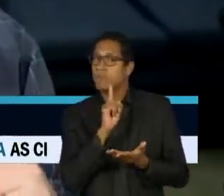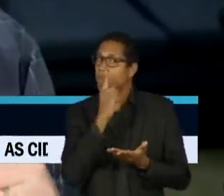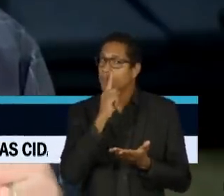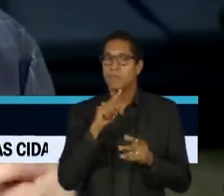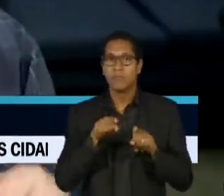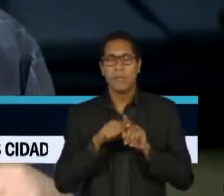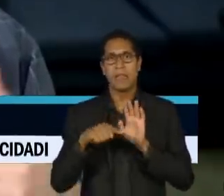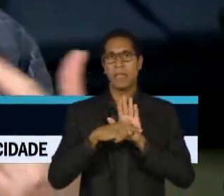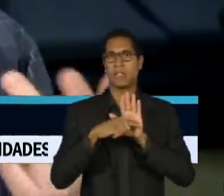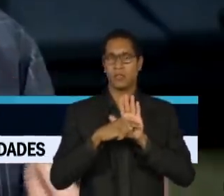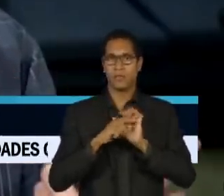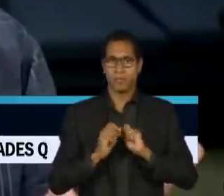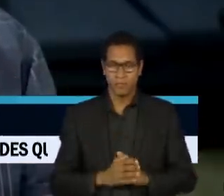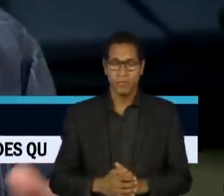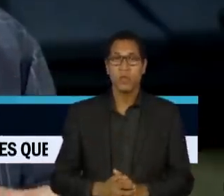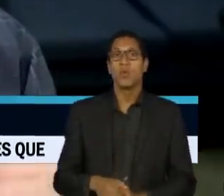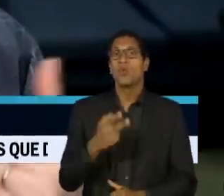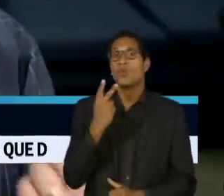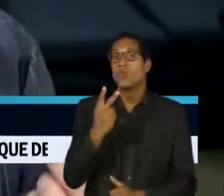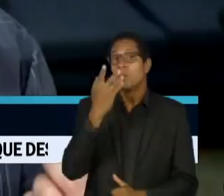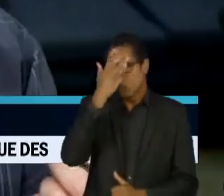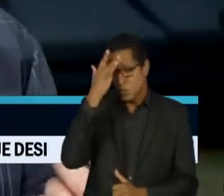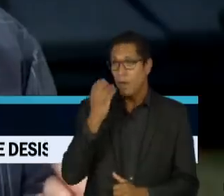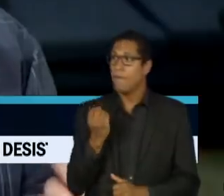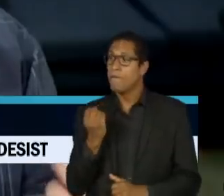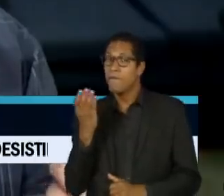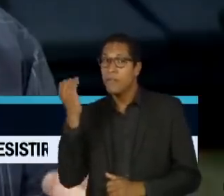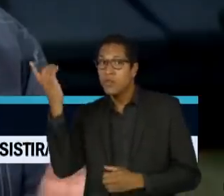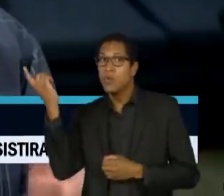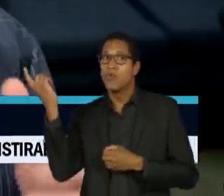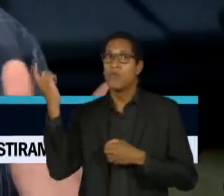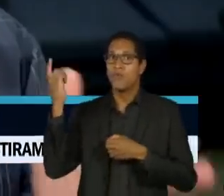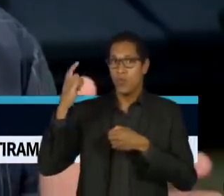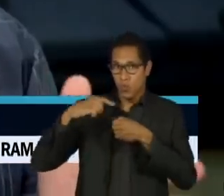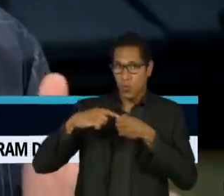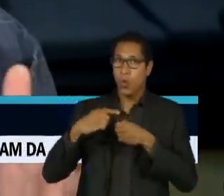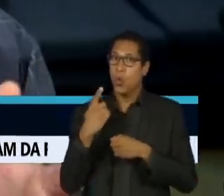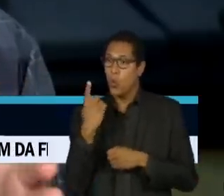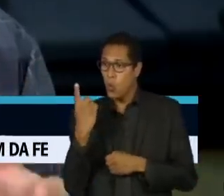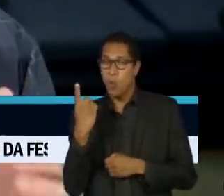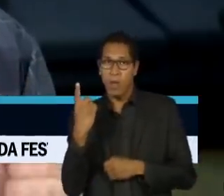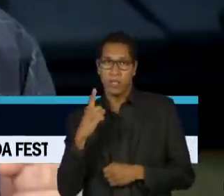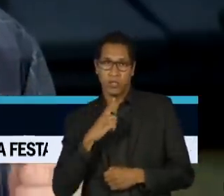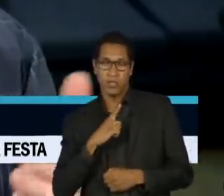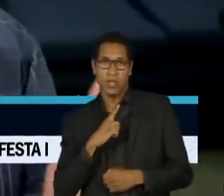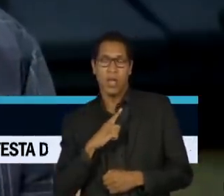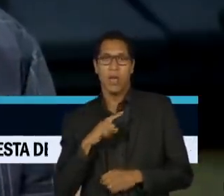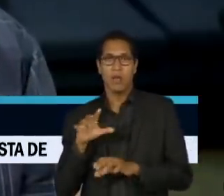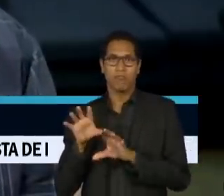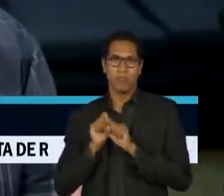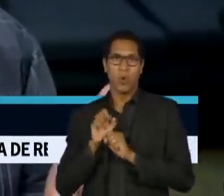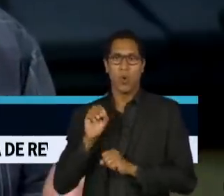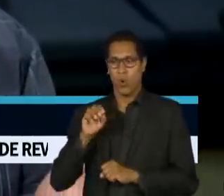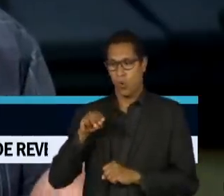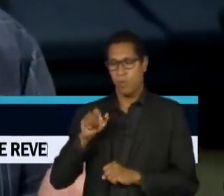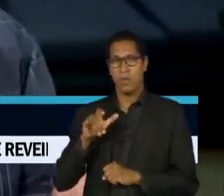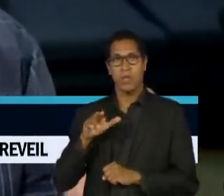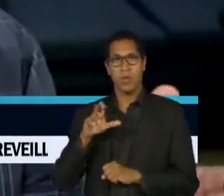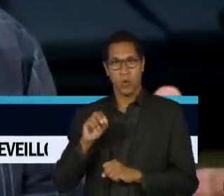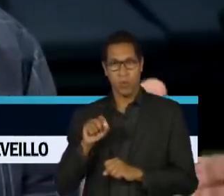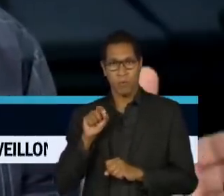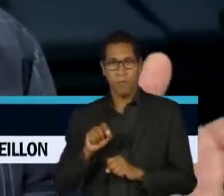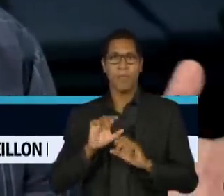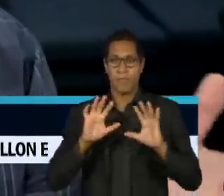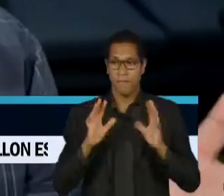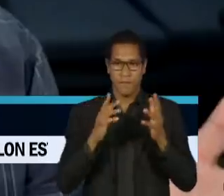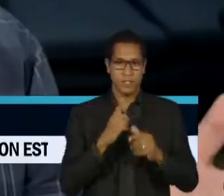2 pessoas aí dentro tinham voltado de viagem, uma delas estava com a Ômicron. Dessa festa, com 120 pessoas vacinadas, 60